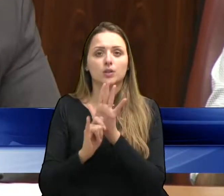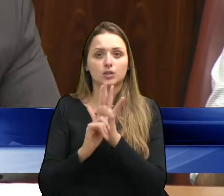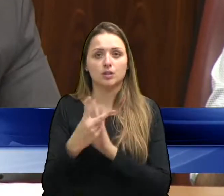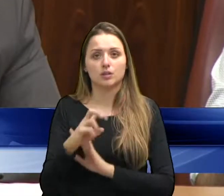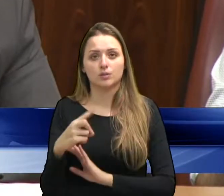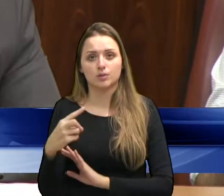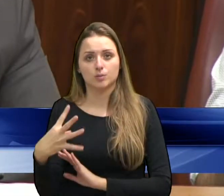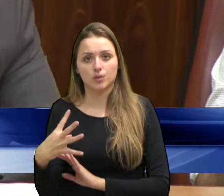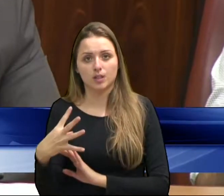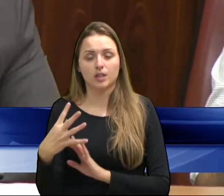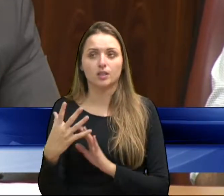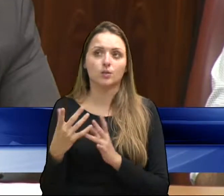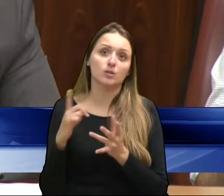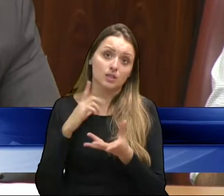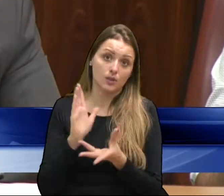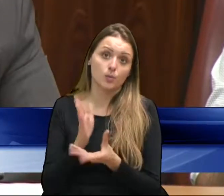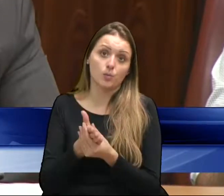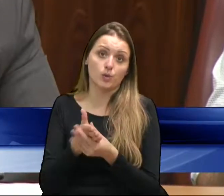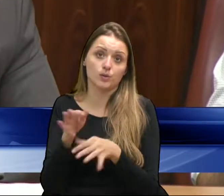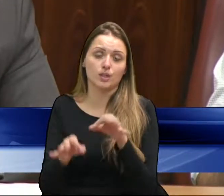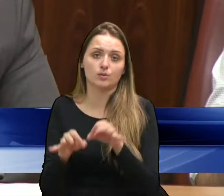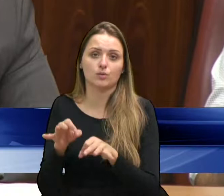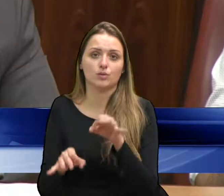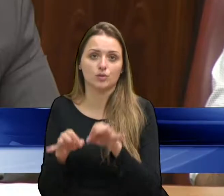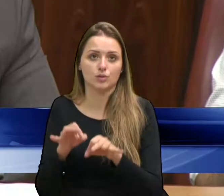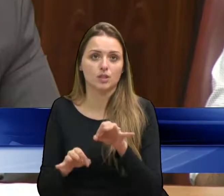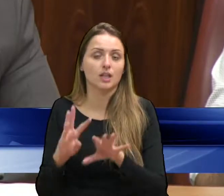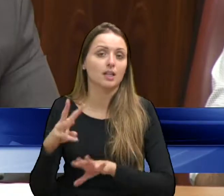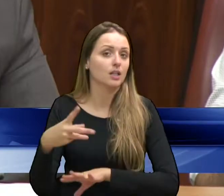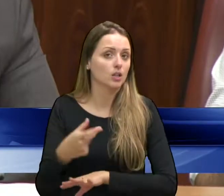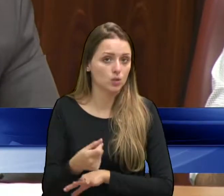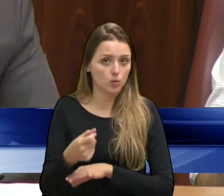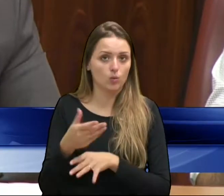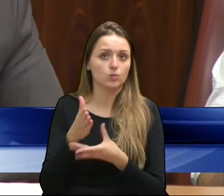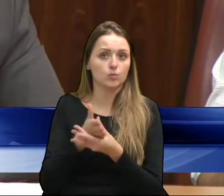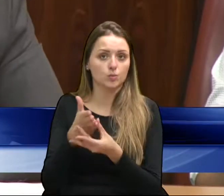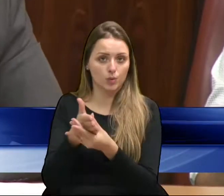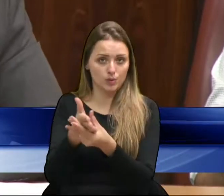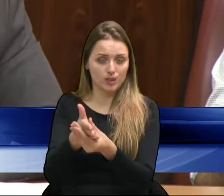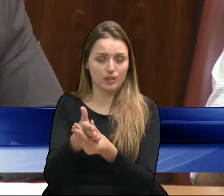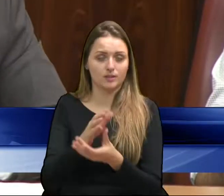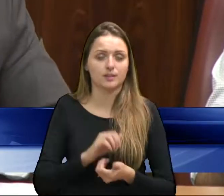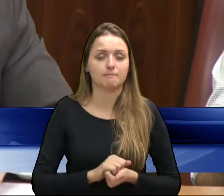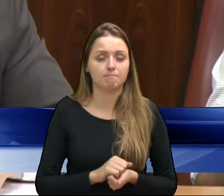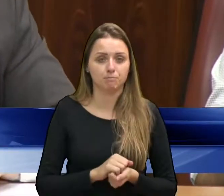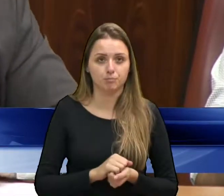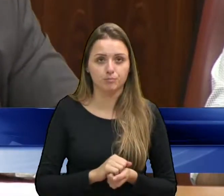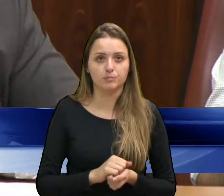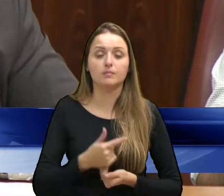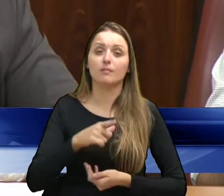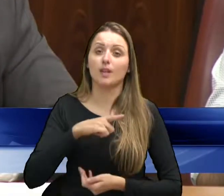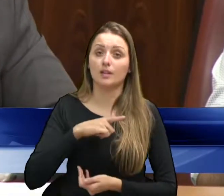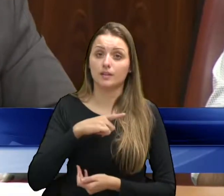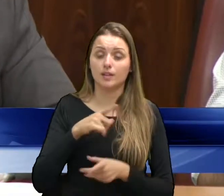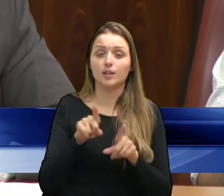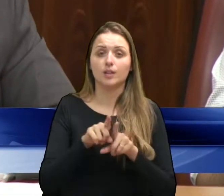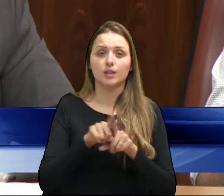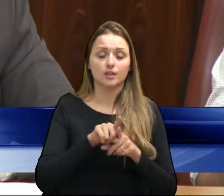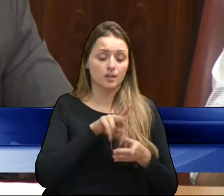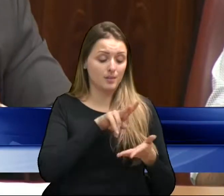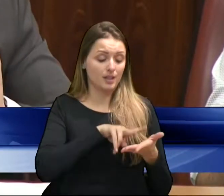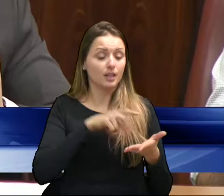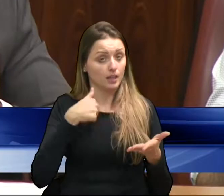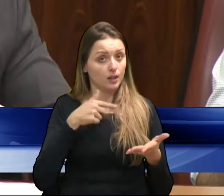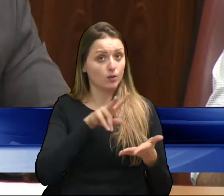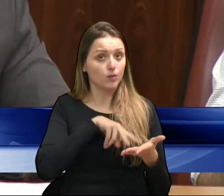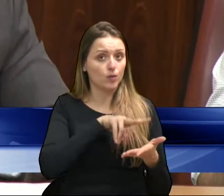que foi revogado através de decisão judicial em todas as instâncias do Judiciário. E eu tenho aqui comigo, eu acho que cabe ler